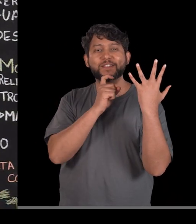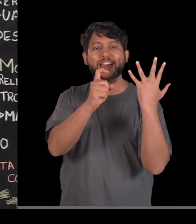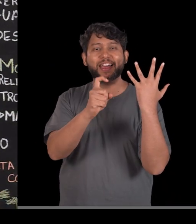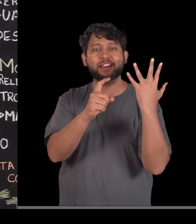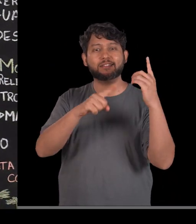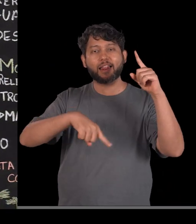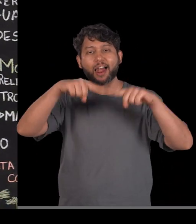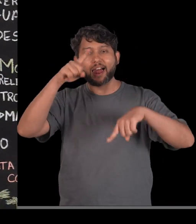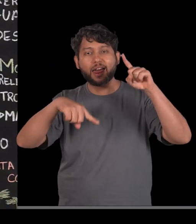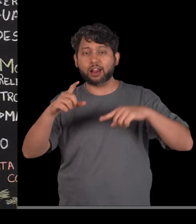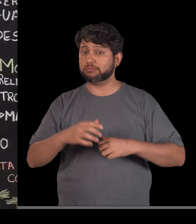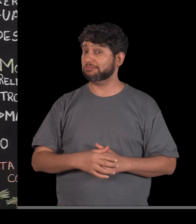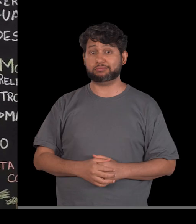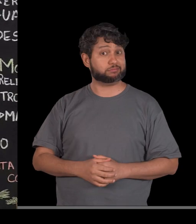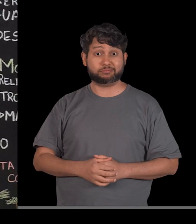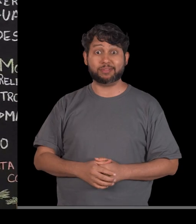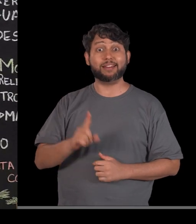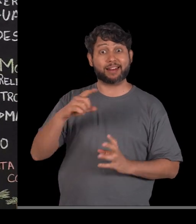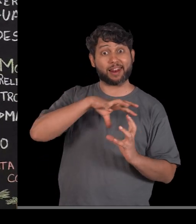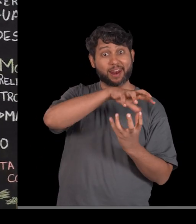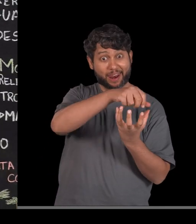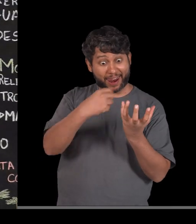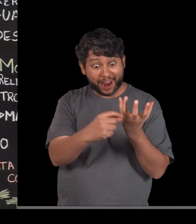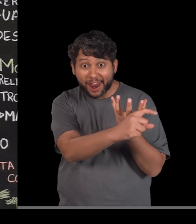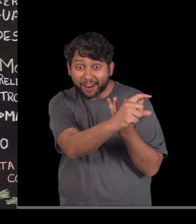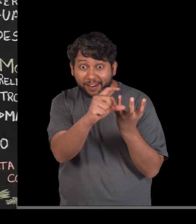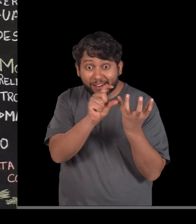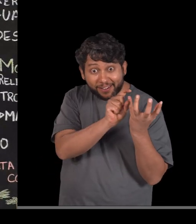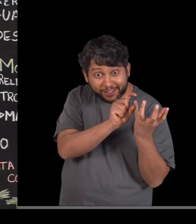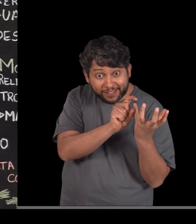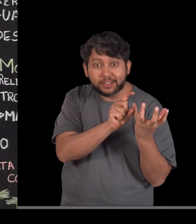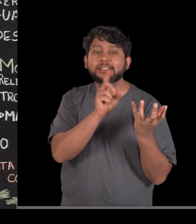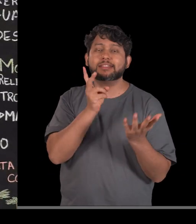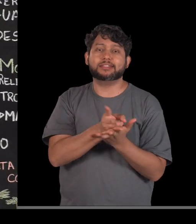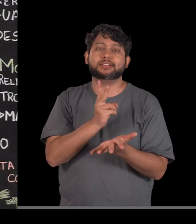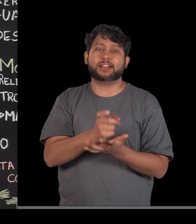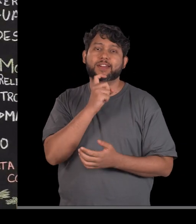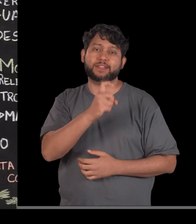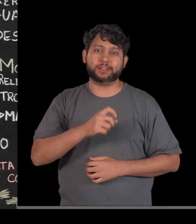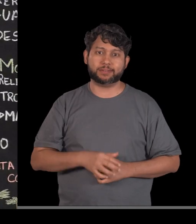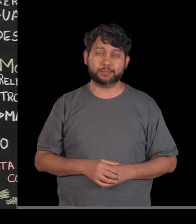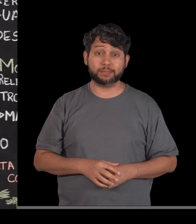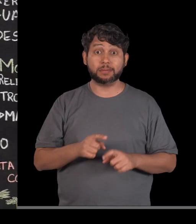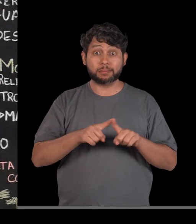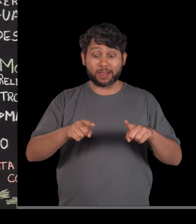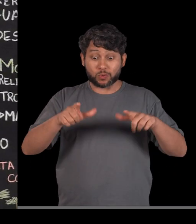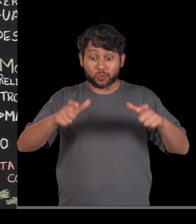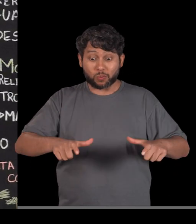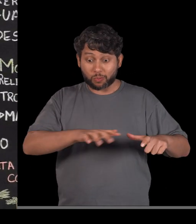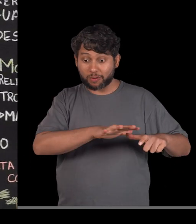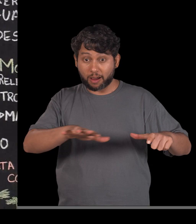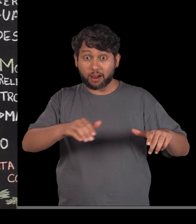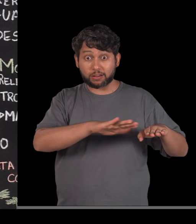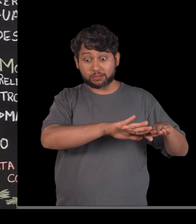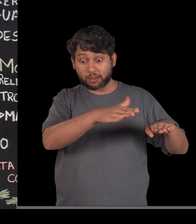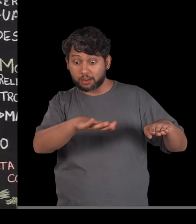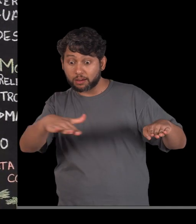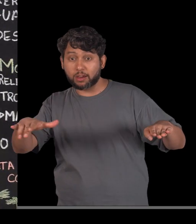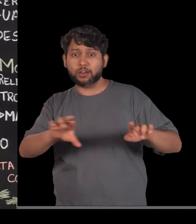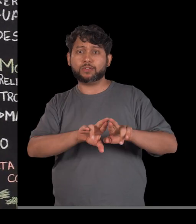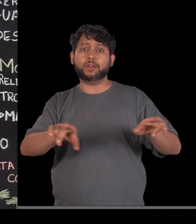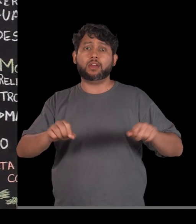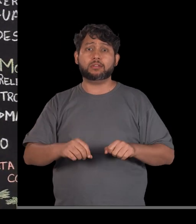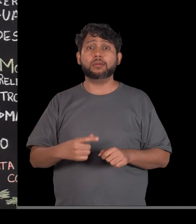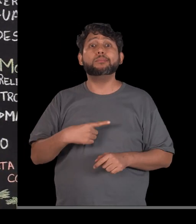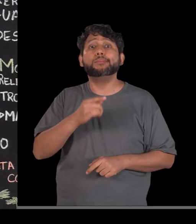não. Lá sempre serão verdes. E os relevos da região são bastante complexos. Por quê? Encontram-se planícies